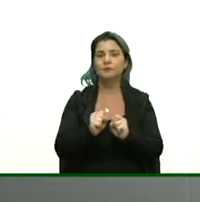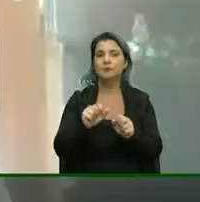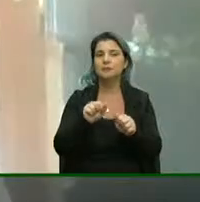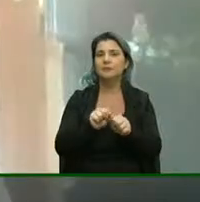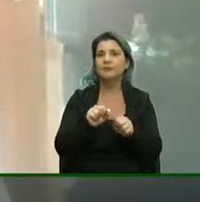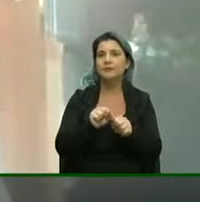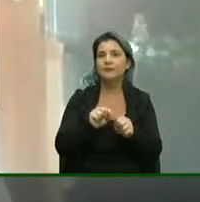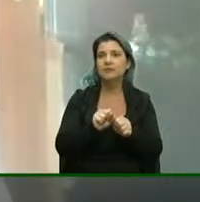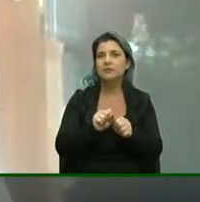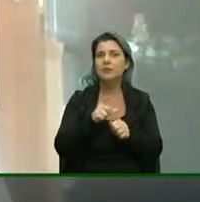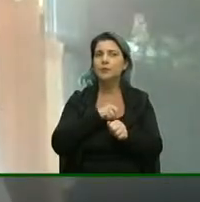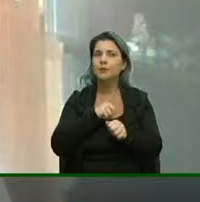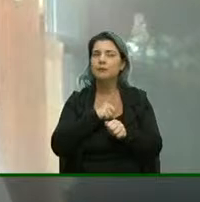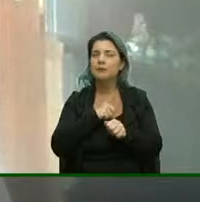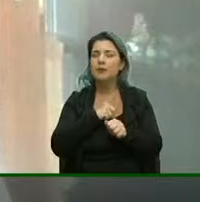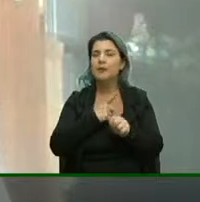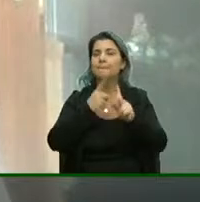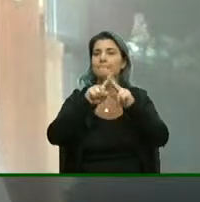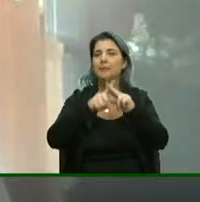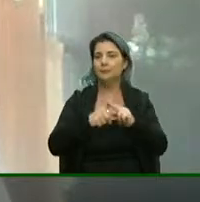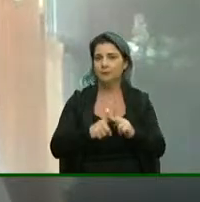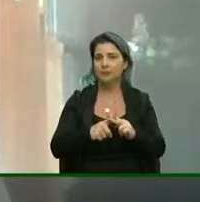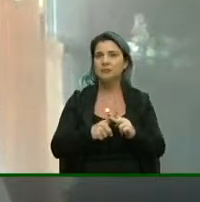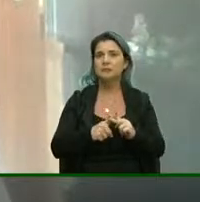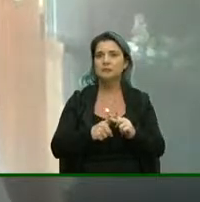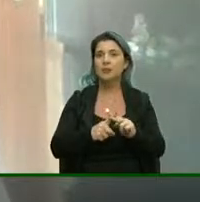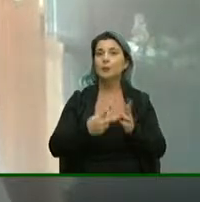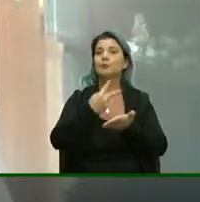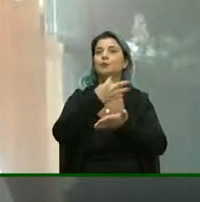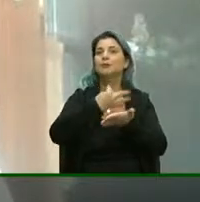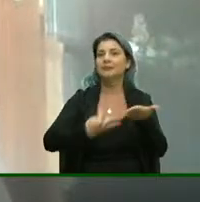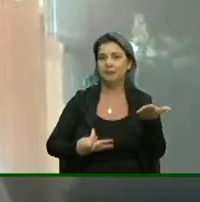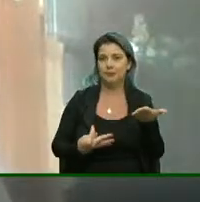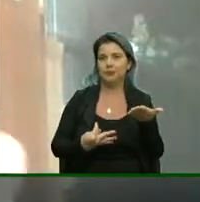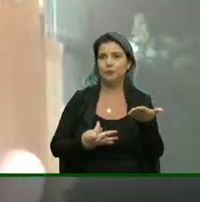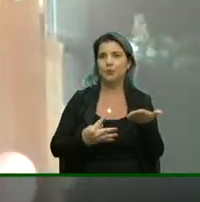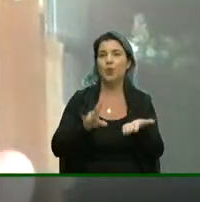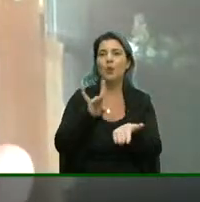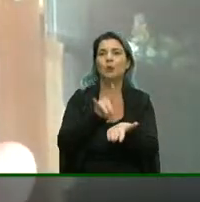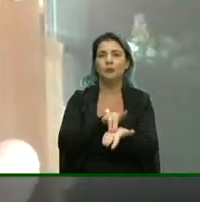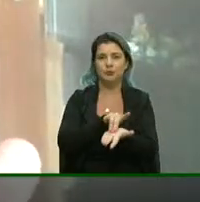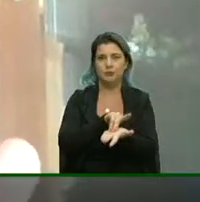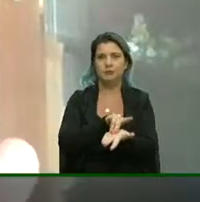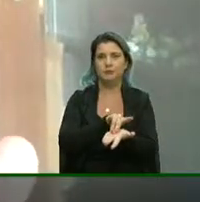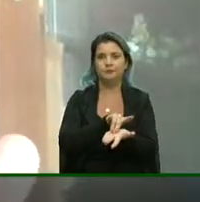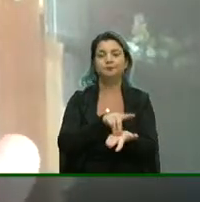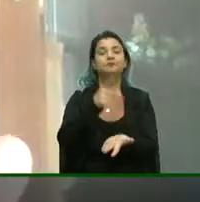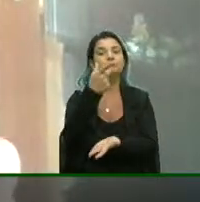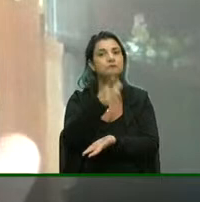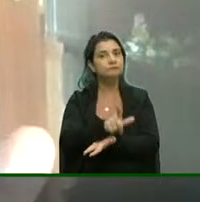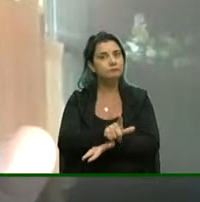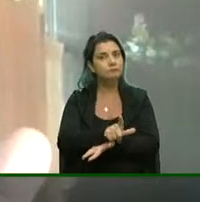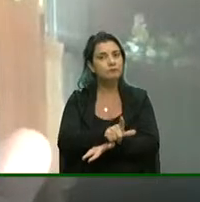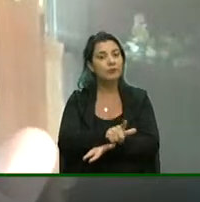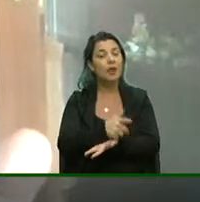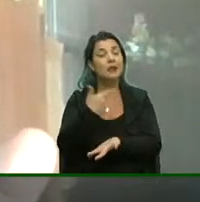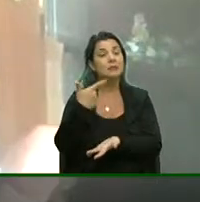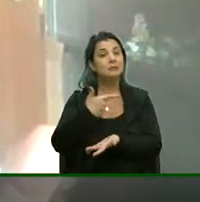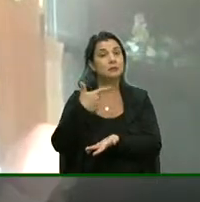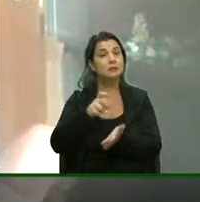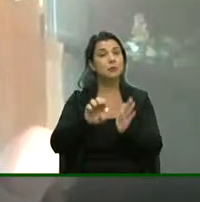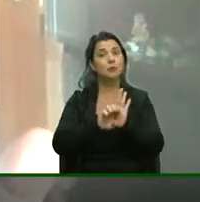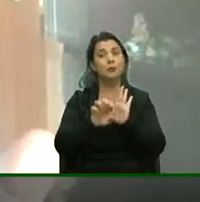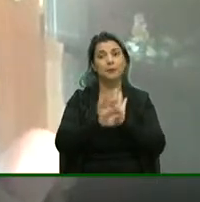fazer com que exista a manutenção do texto original. E, repito, a segunda emenda